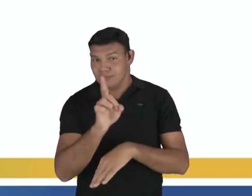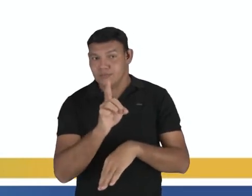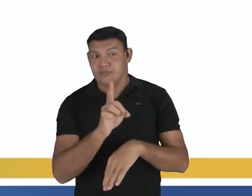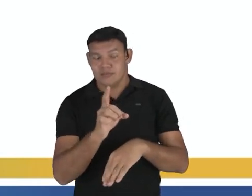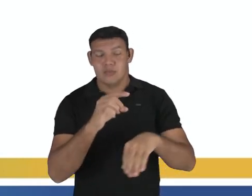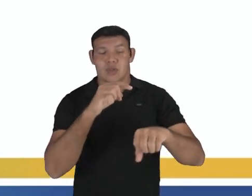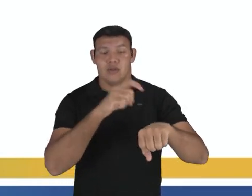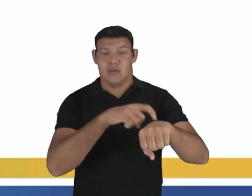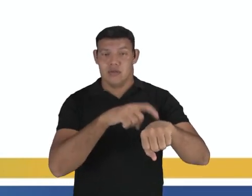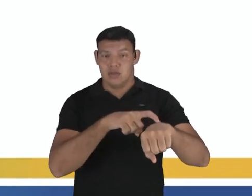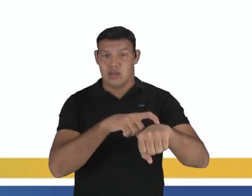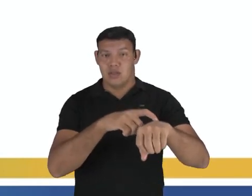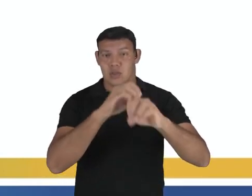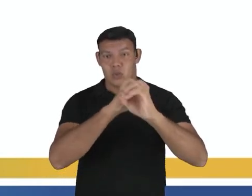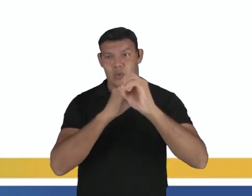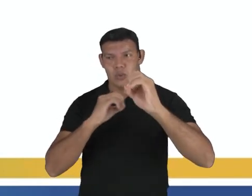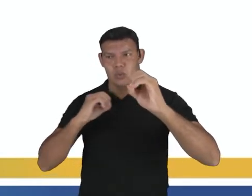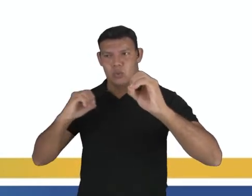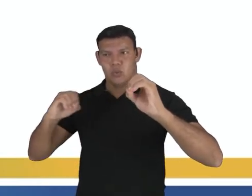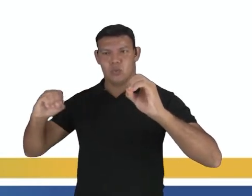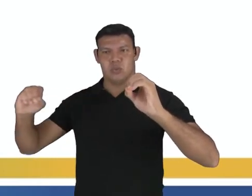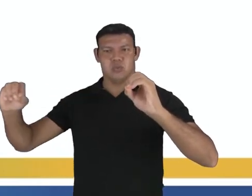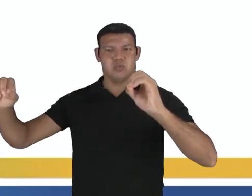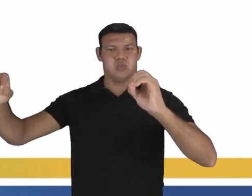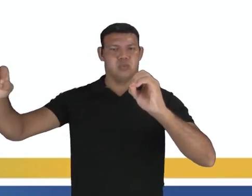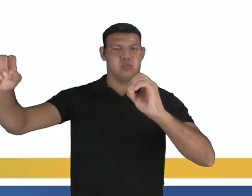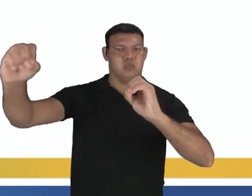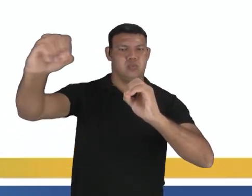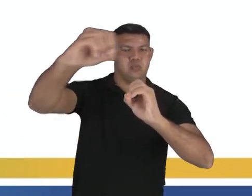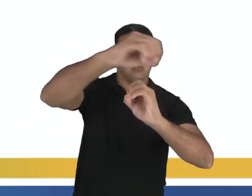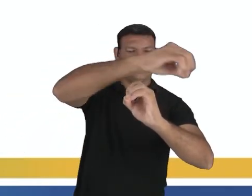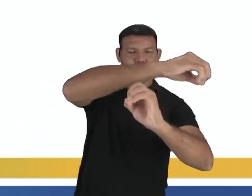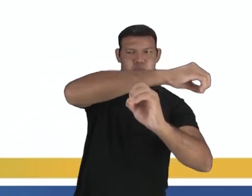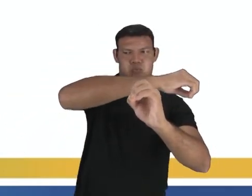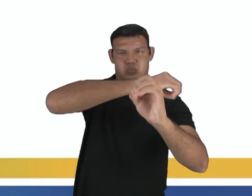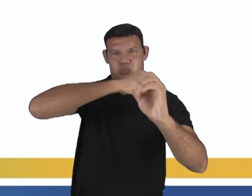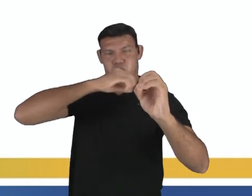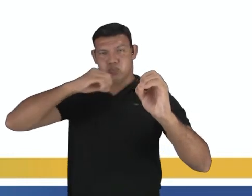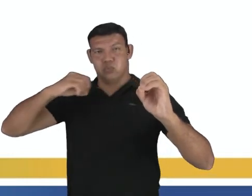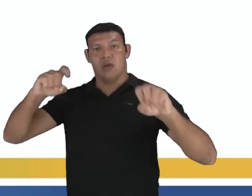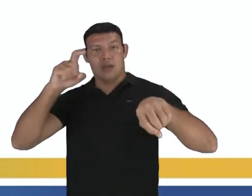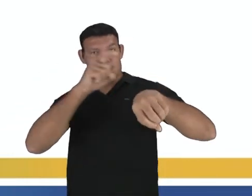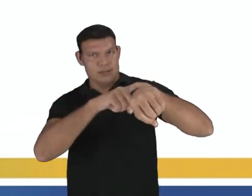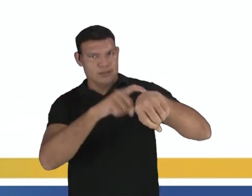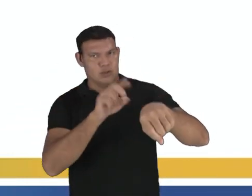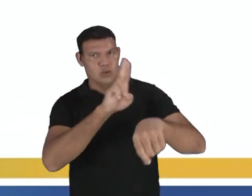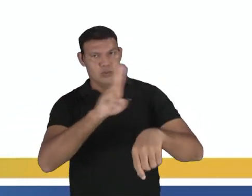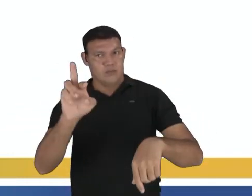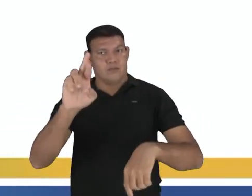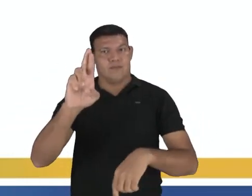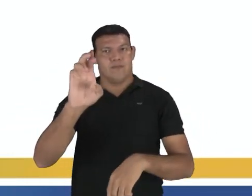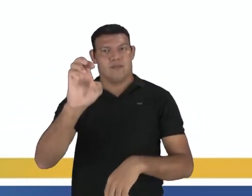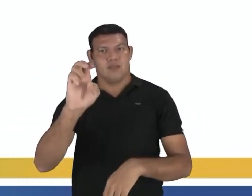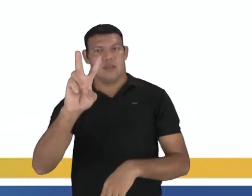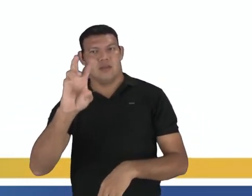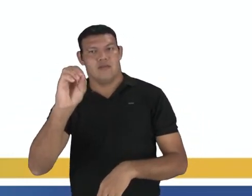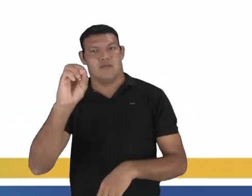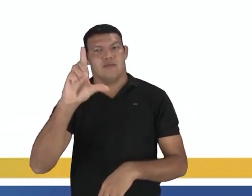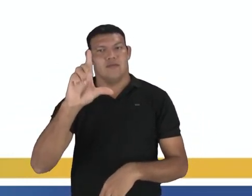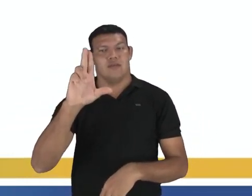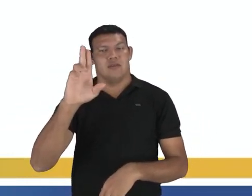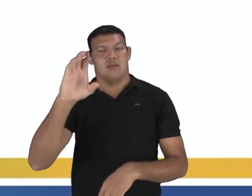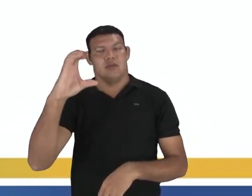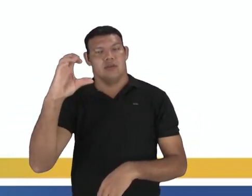qualquer. Ele é um tempo de uma órbita completa. Ou seja, ele é um tempo chamado, a gente chama de revolução. É o tempo que um planeta dá uma